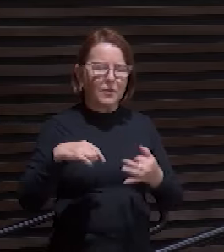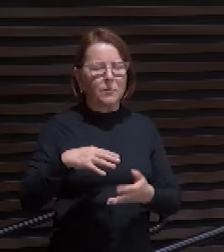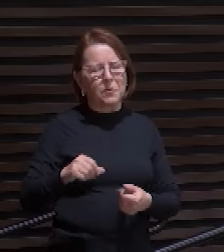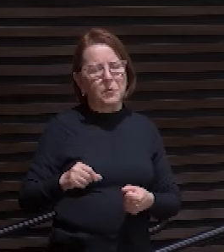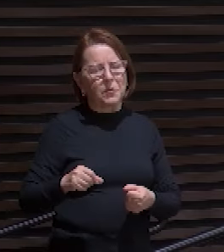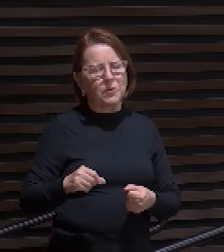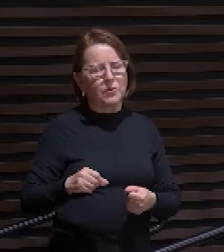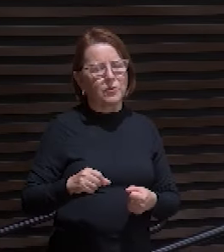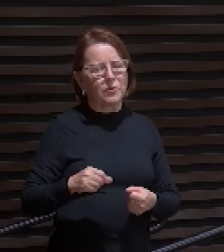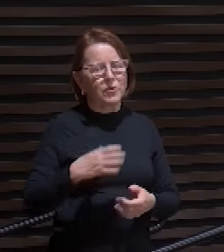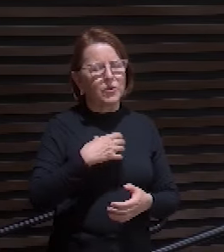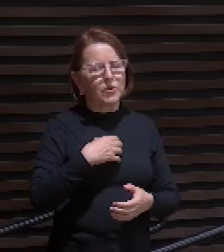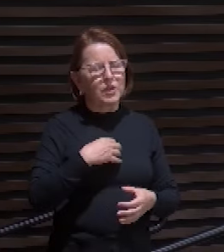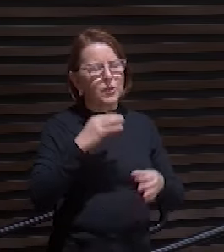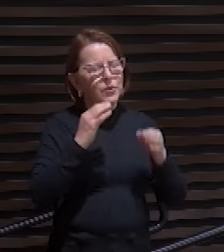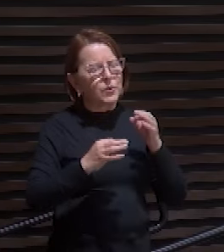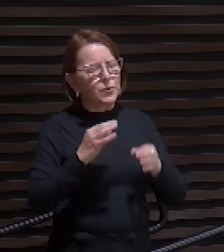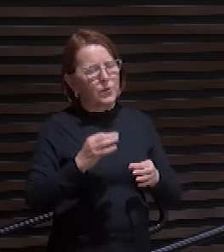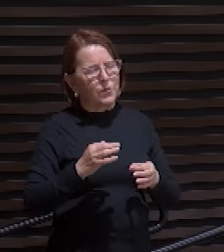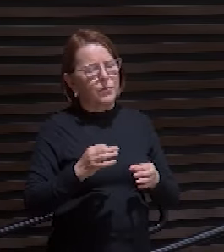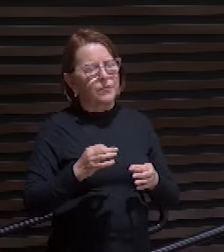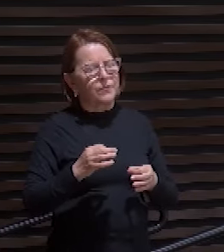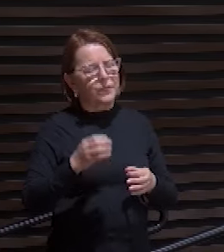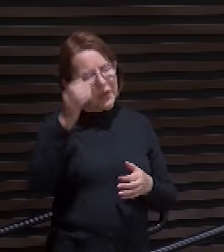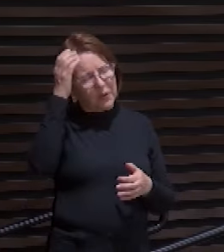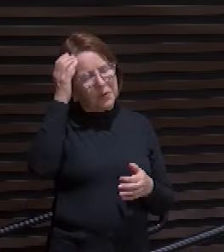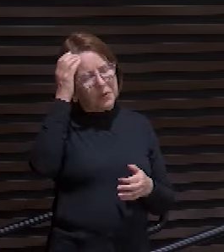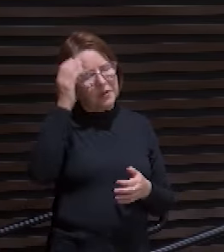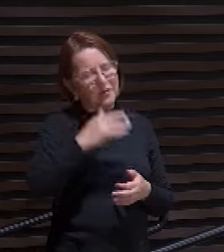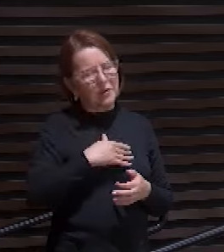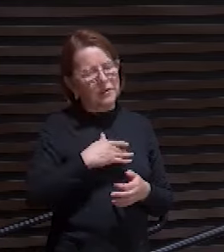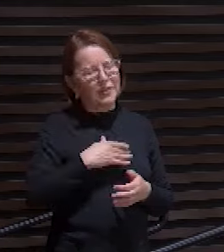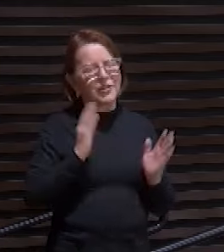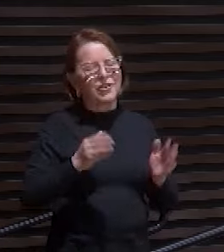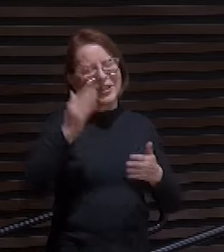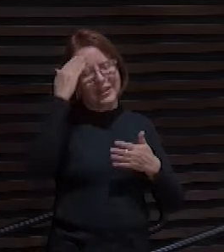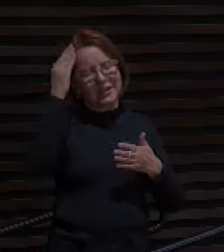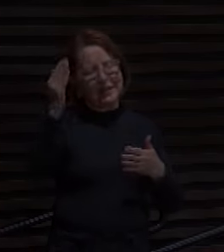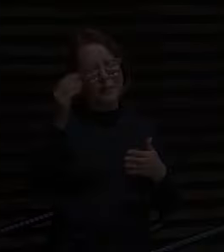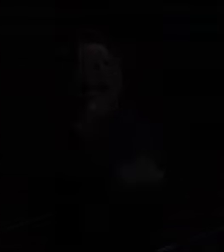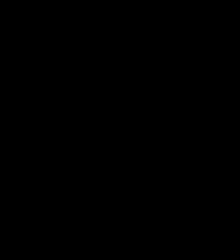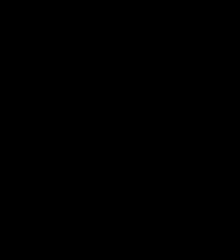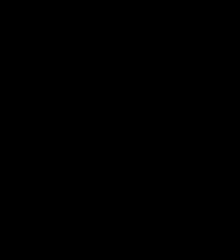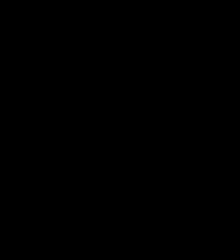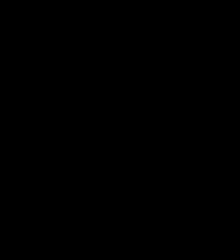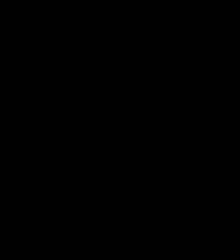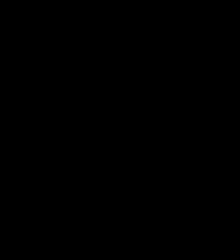piedosa, é o que nós te pedimos e já agradecemos em nome de Jesus. Amém.